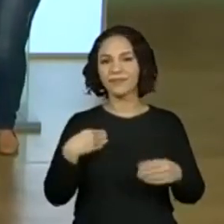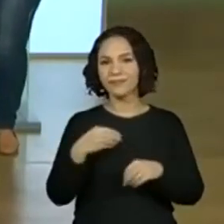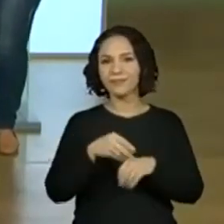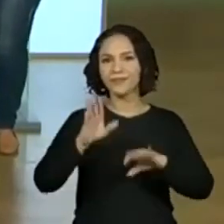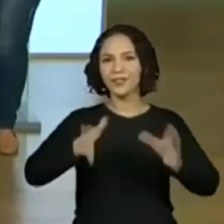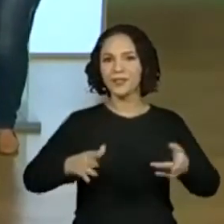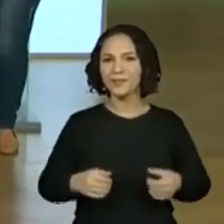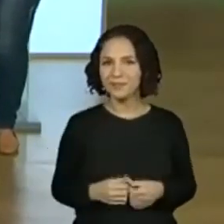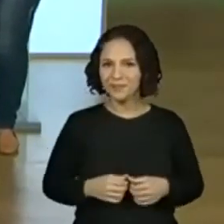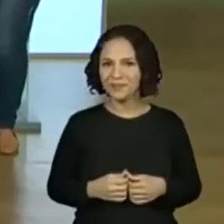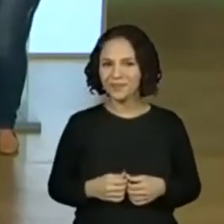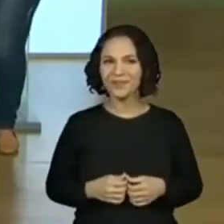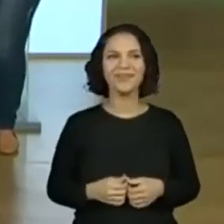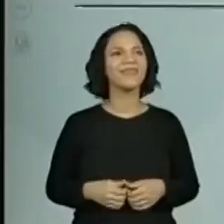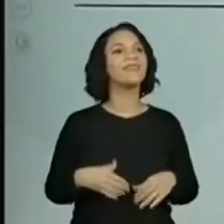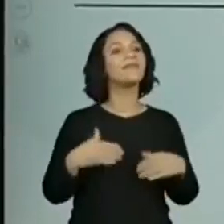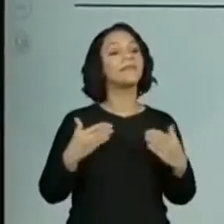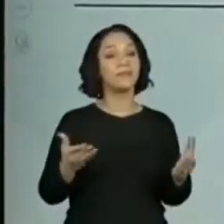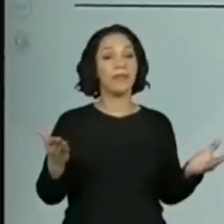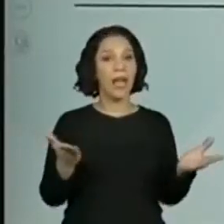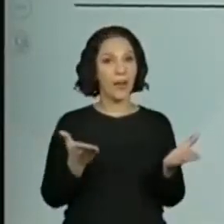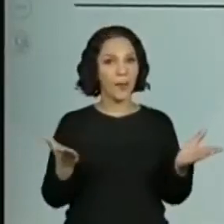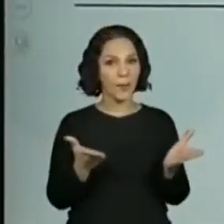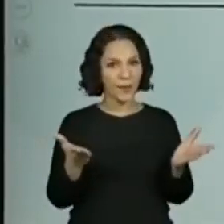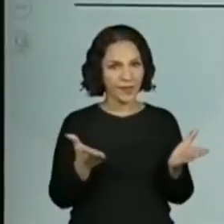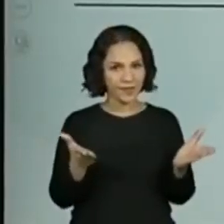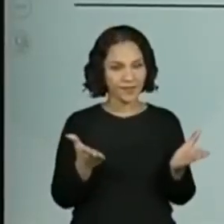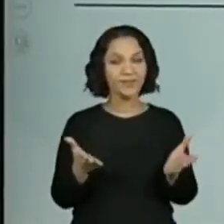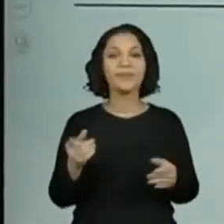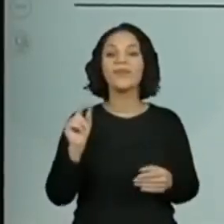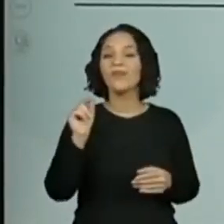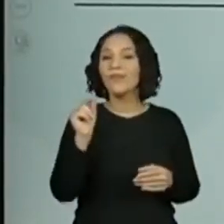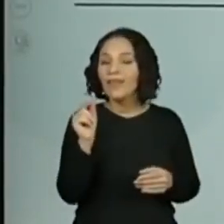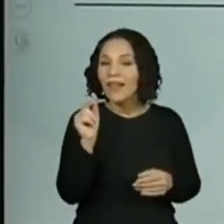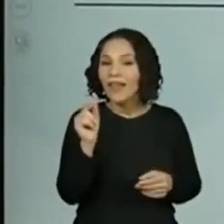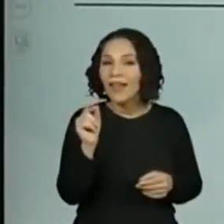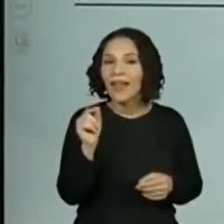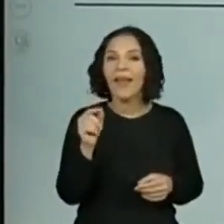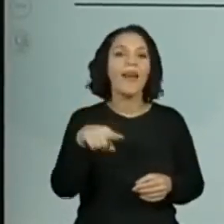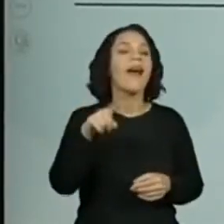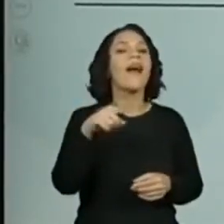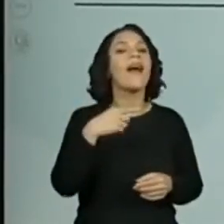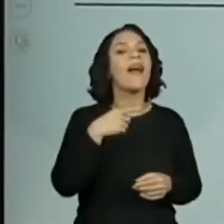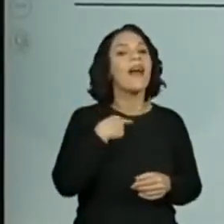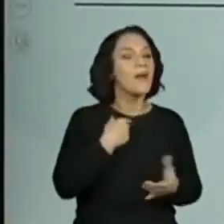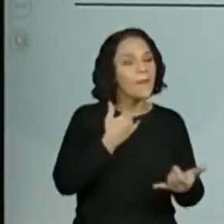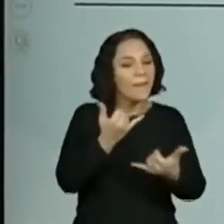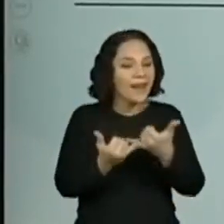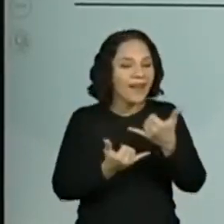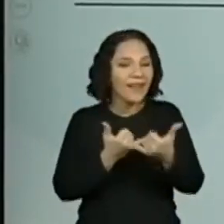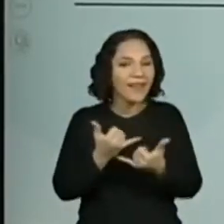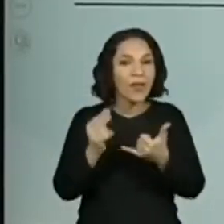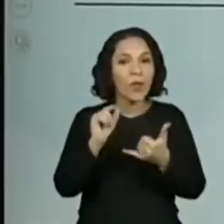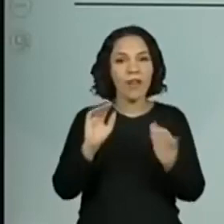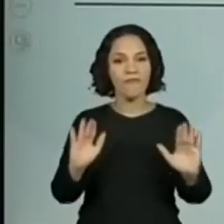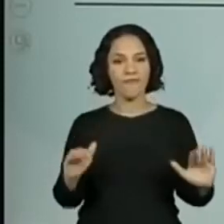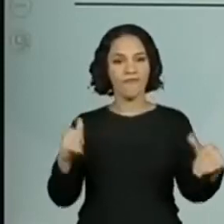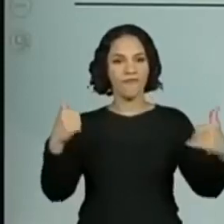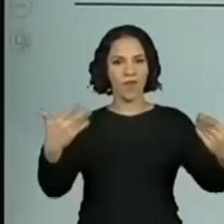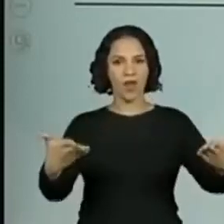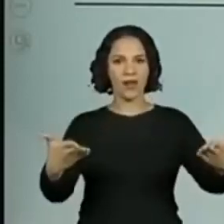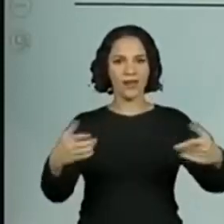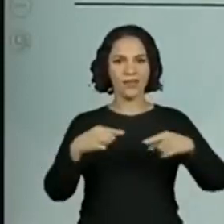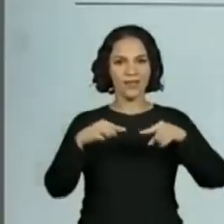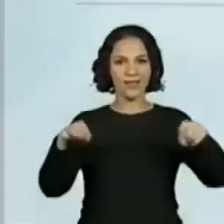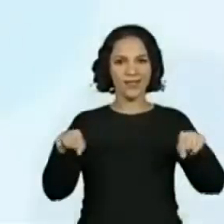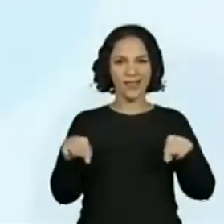eles o que vem pela frente. Agora é hora da gente falar de uma atividade que a gente gosta de fazer fora da sala